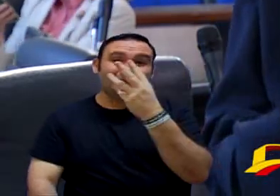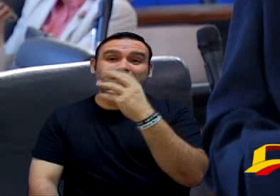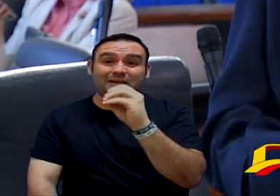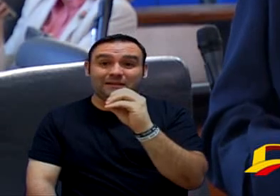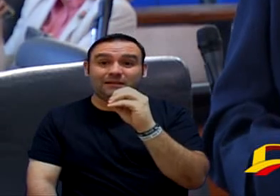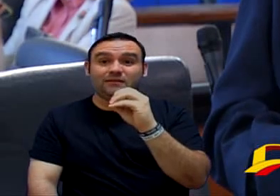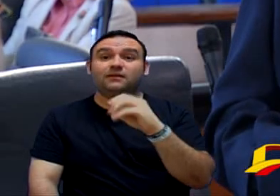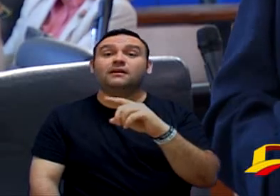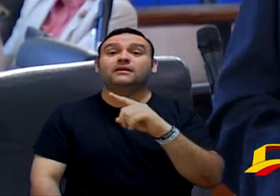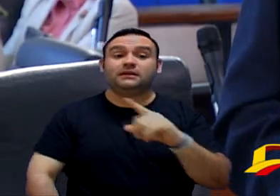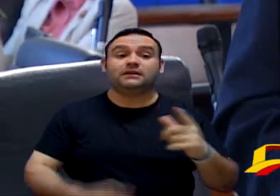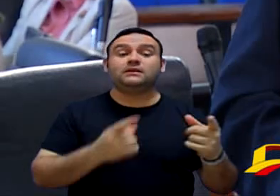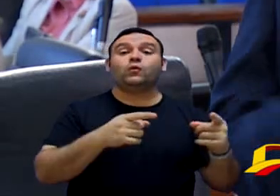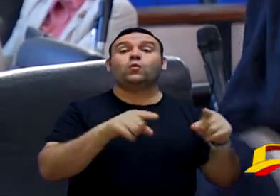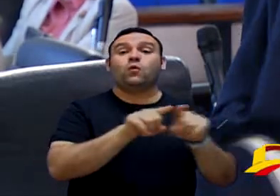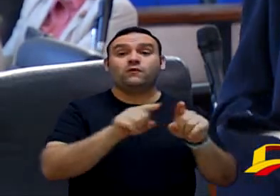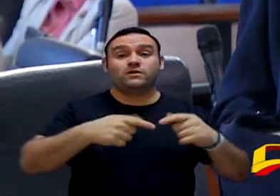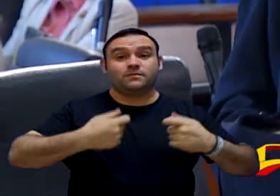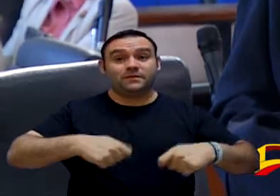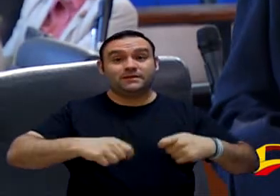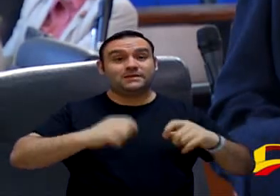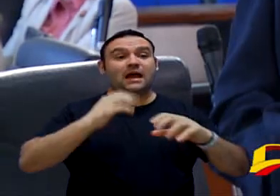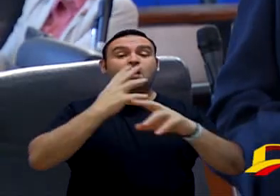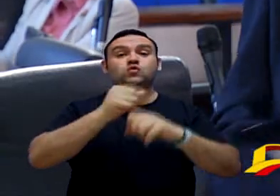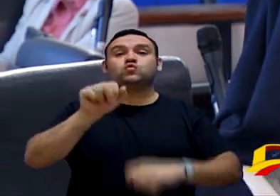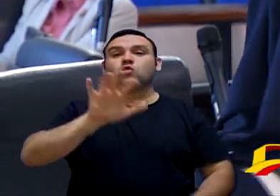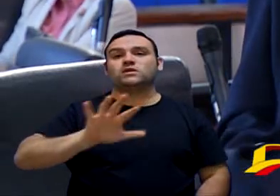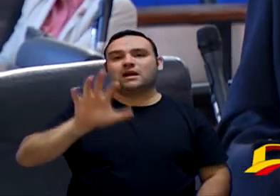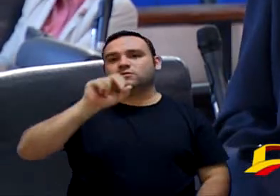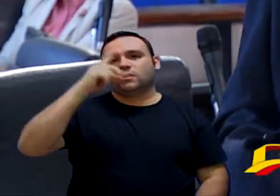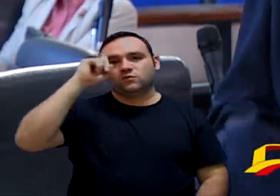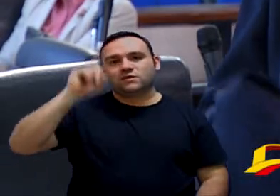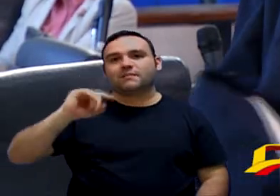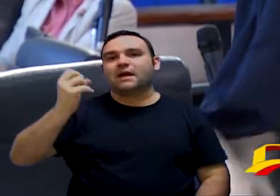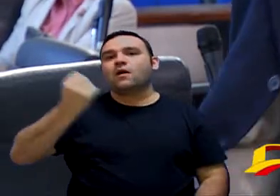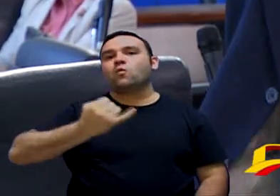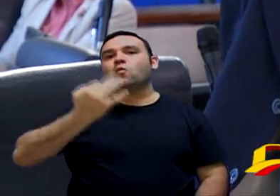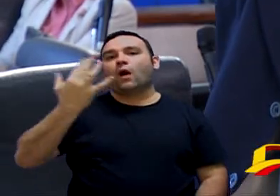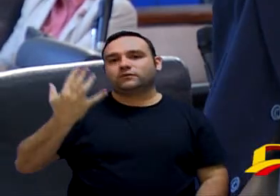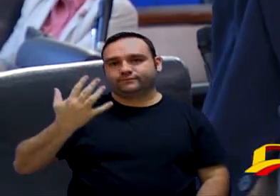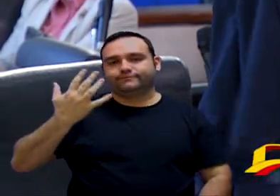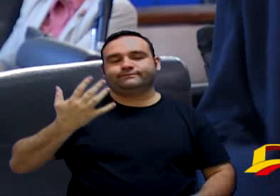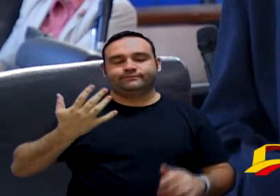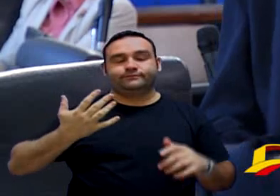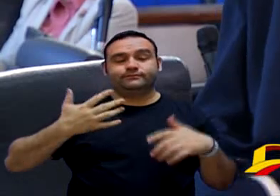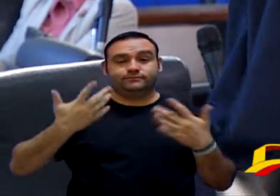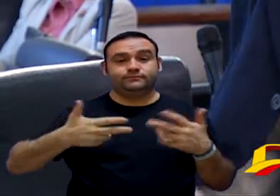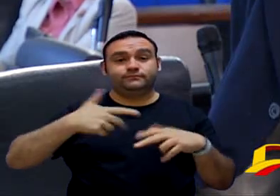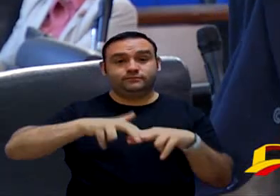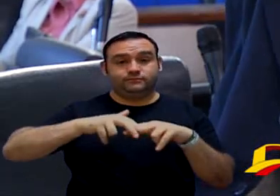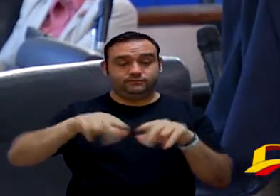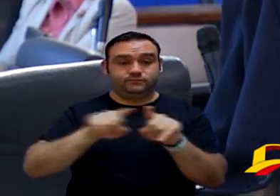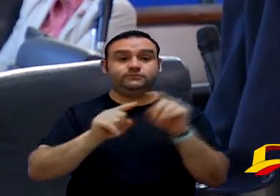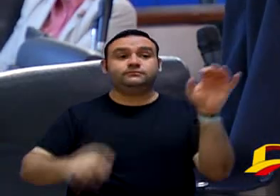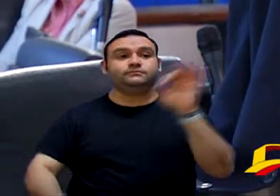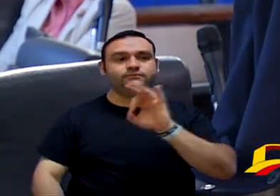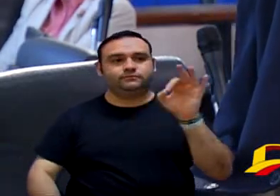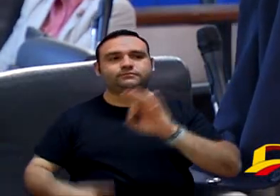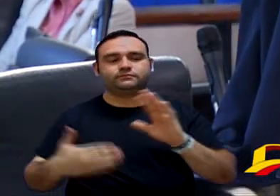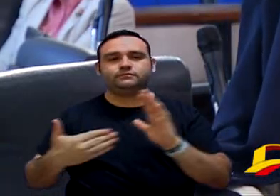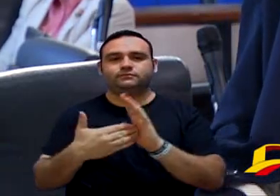e um convênio tem que ser feito pelo Total ninguém sabe quanto é por isso também o percentual